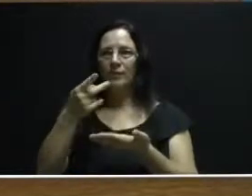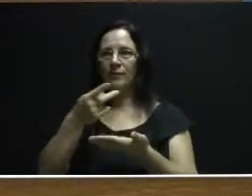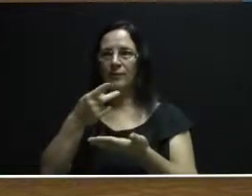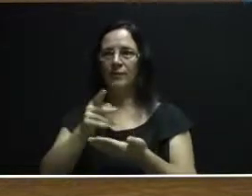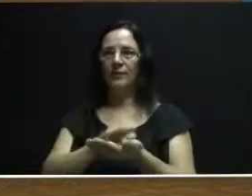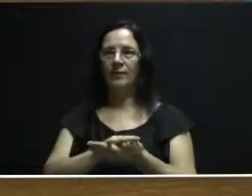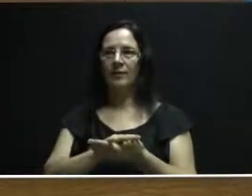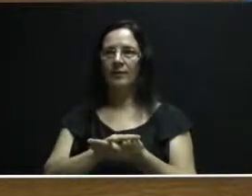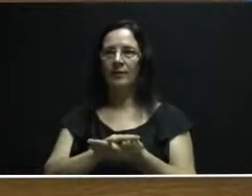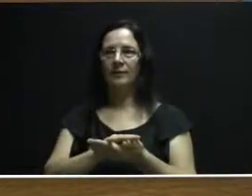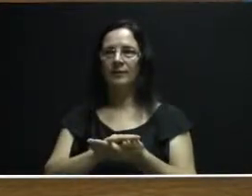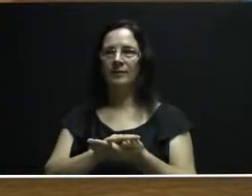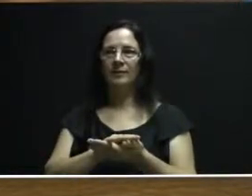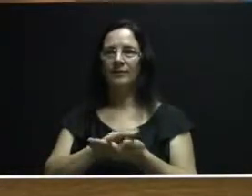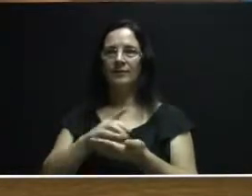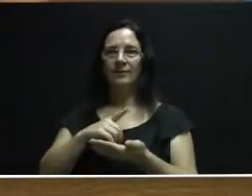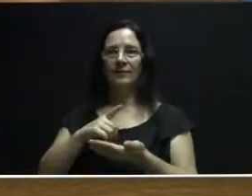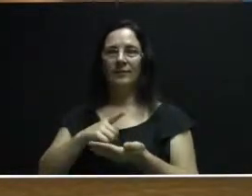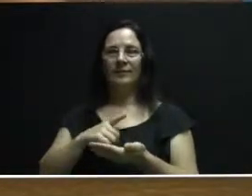frio enorme na barriga para falar, é claro.